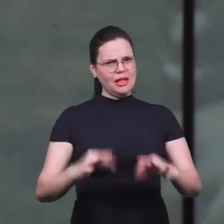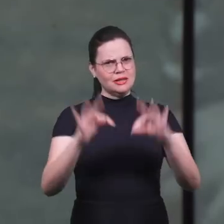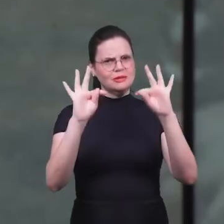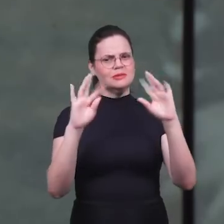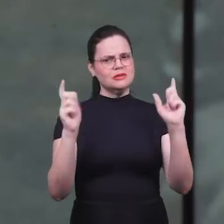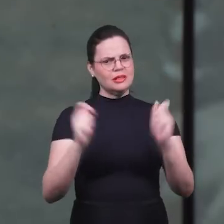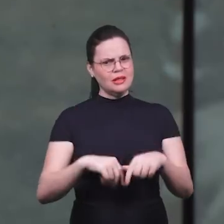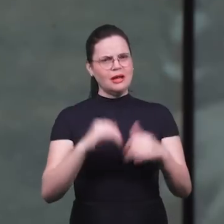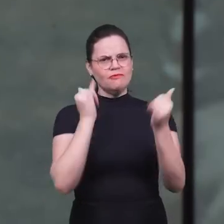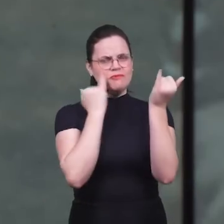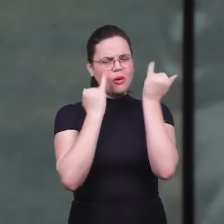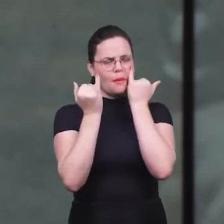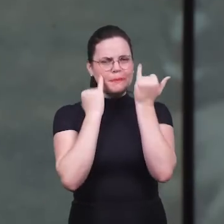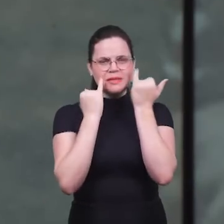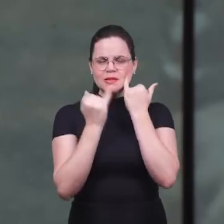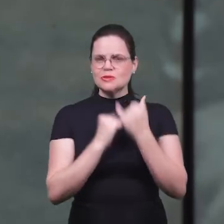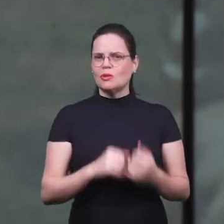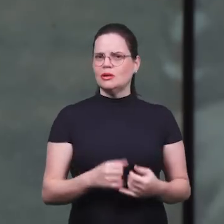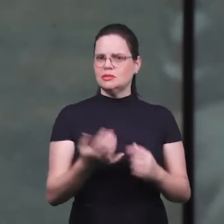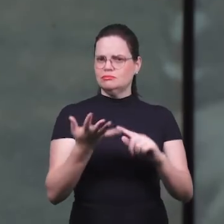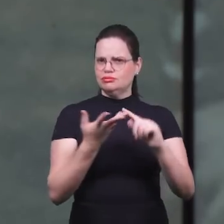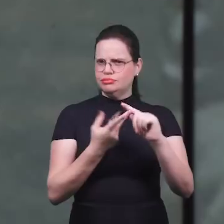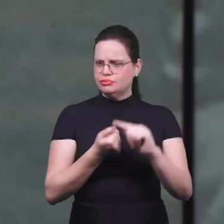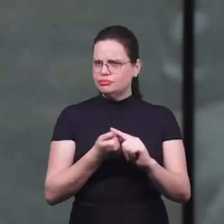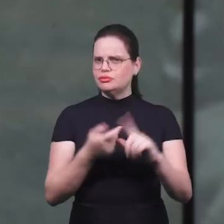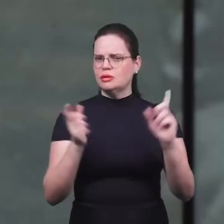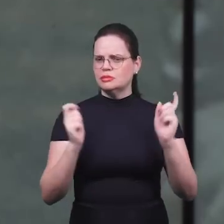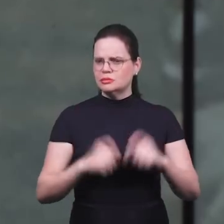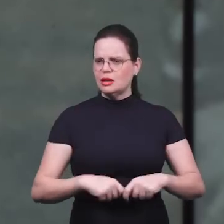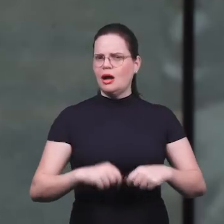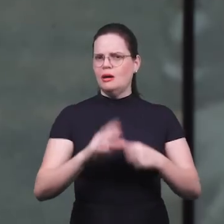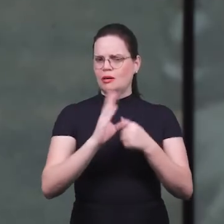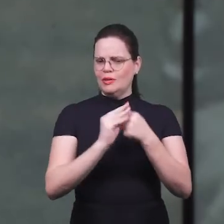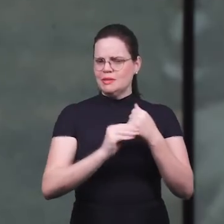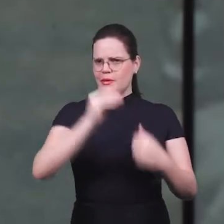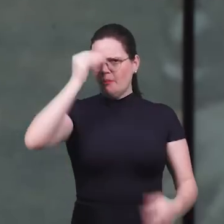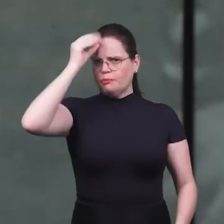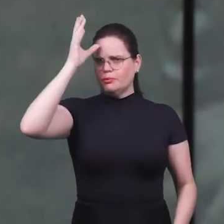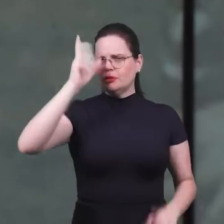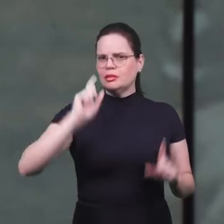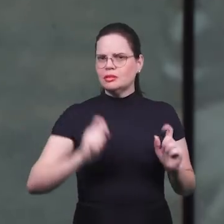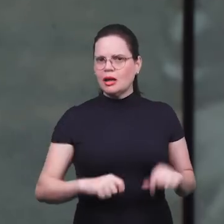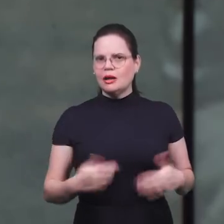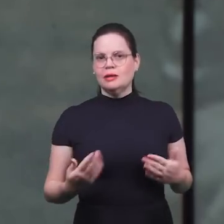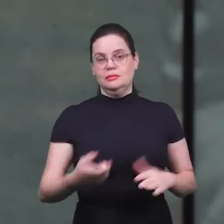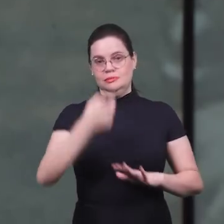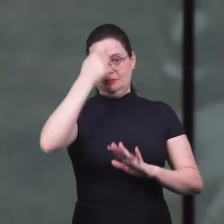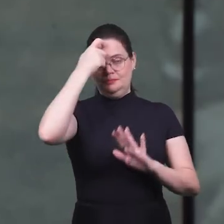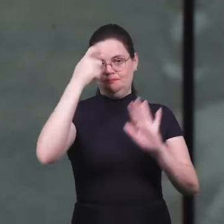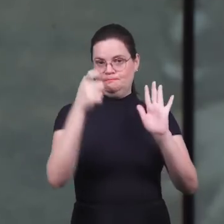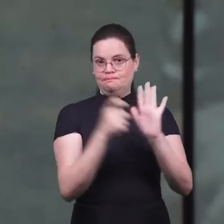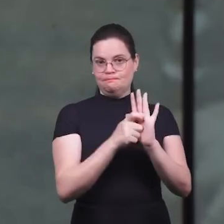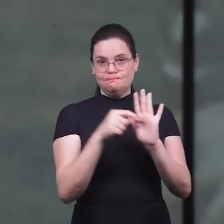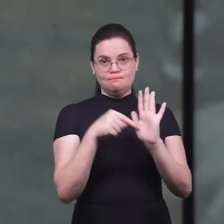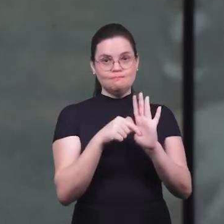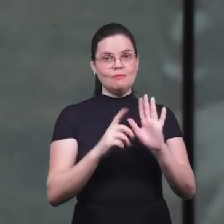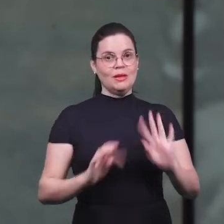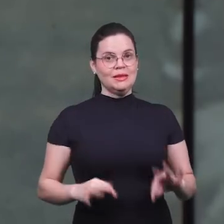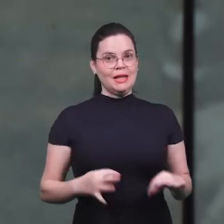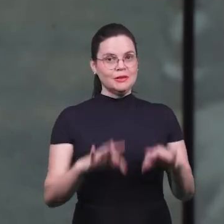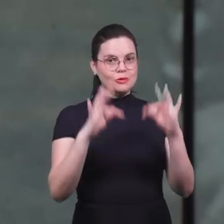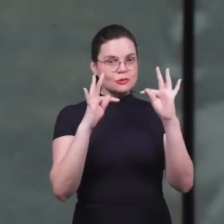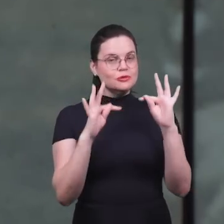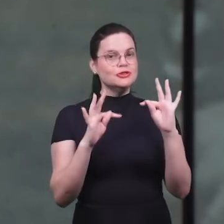uma quantidade de informações impressionantes. E a tecnologia, a partir da inteligência artificial, ela não